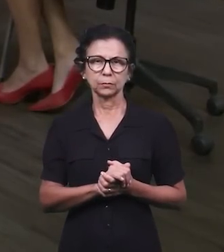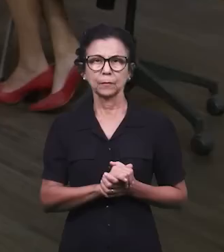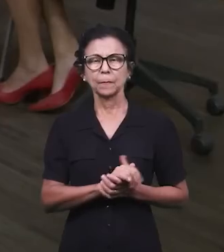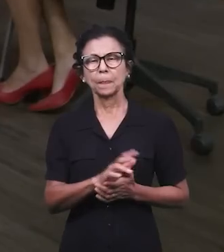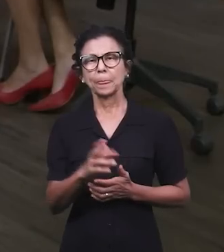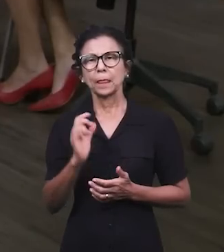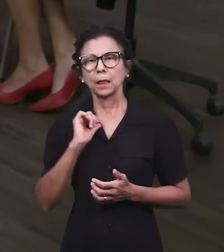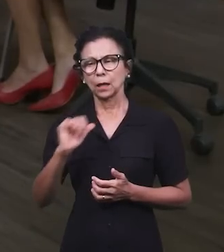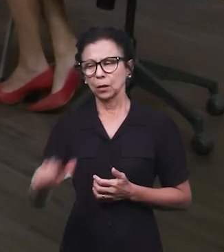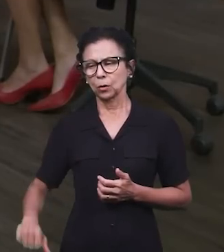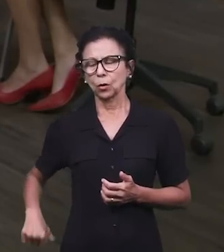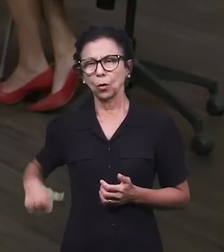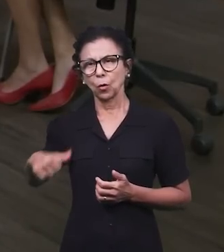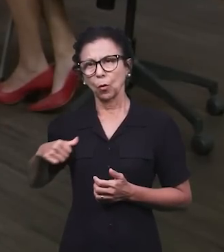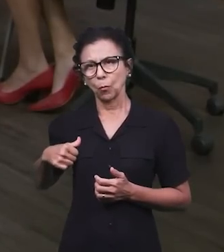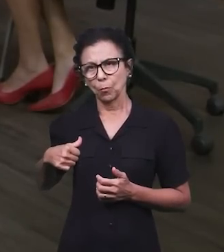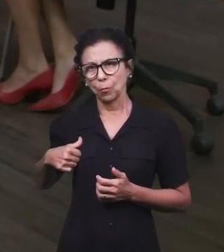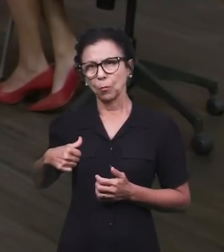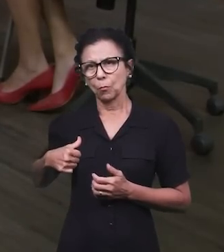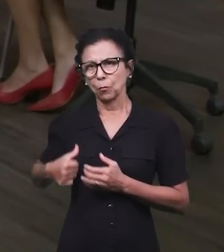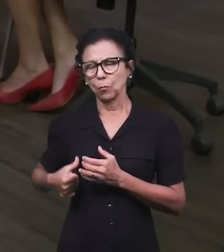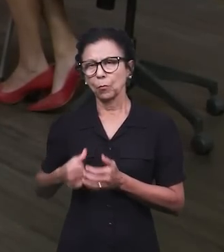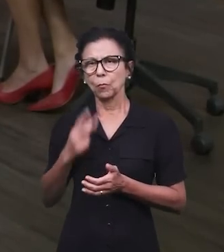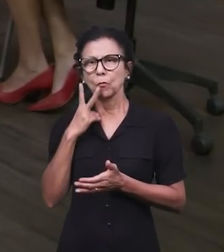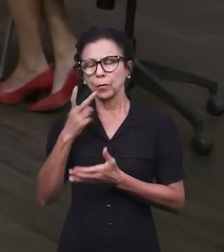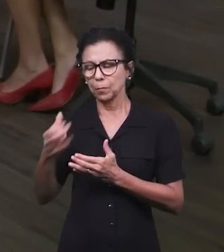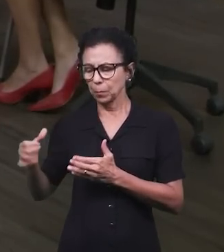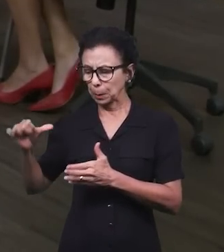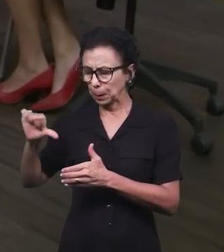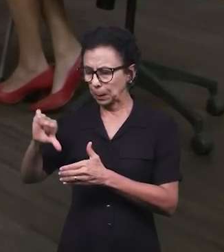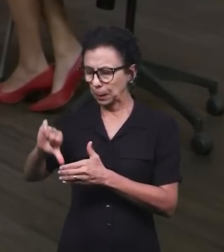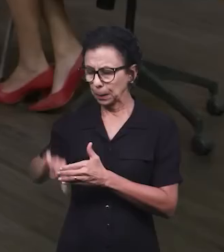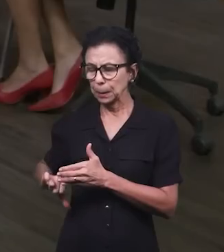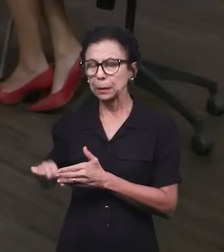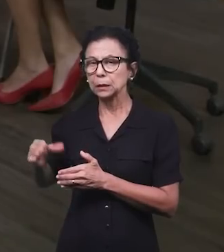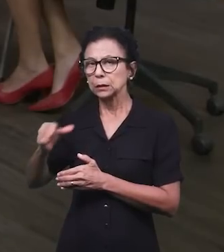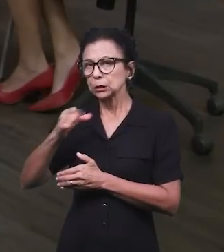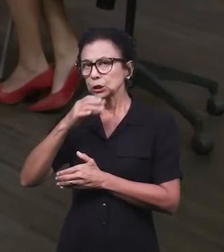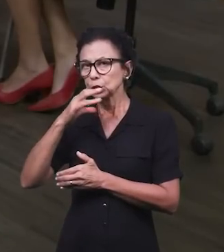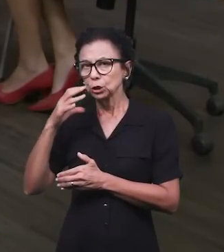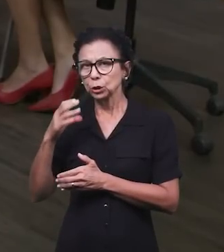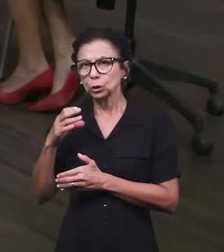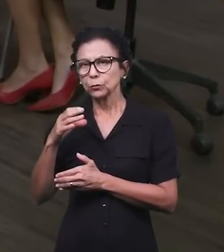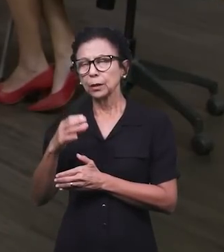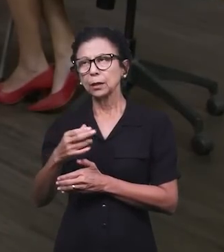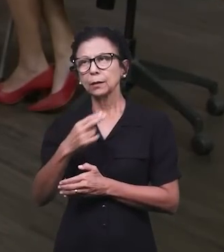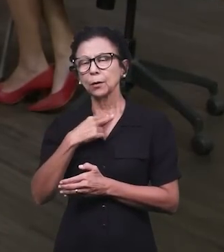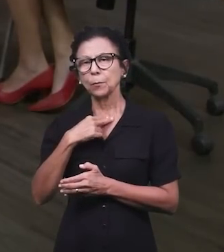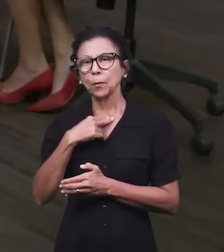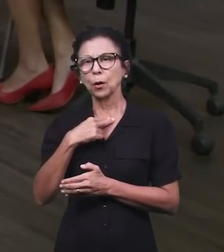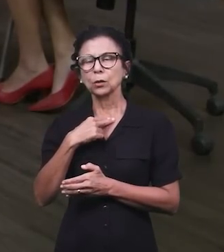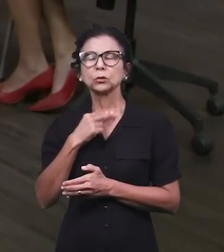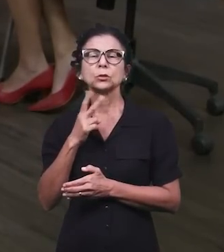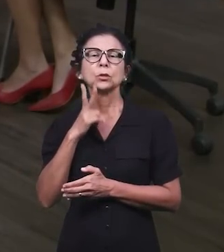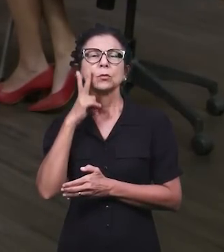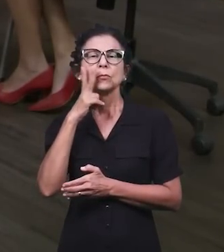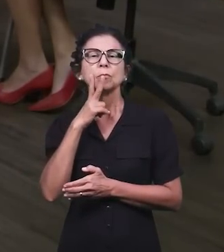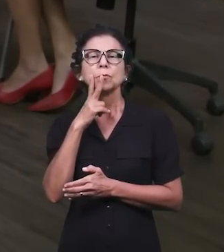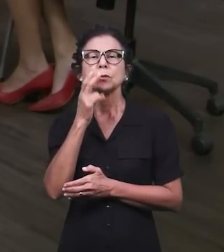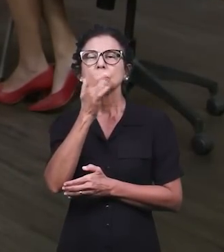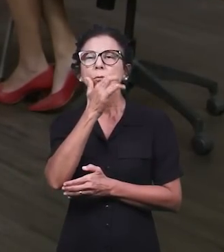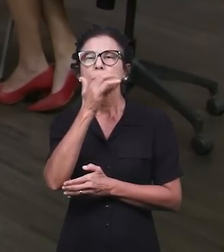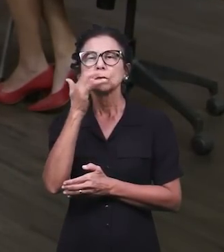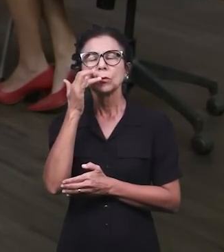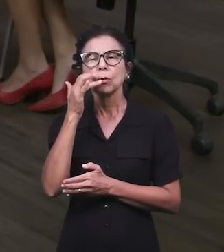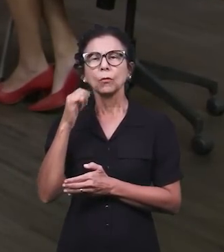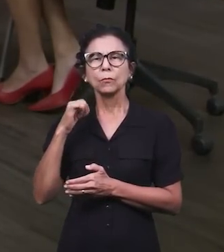odres novos. Então, é o seguinte, você quer um vinho novo, você quer uma bênção nova, uma bênção de dons